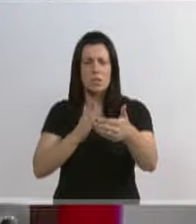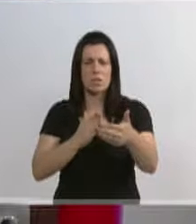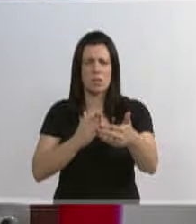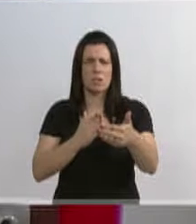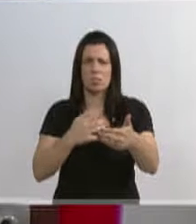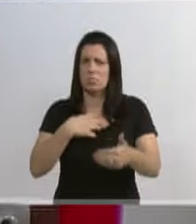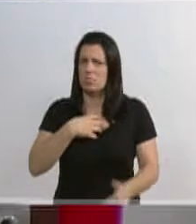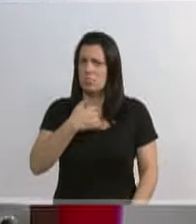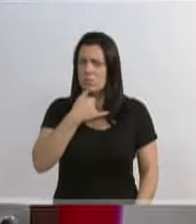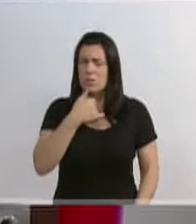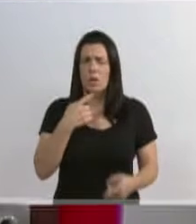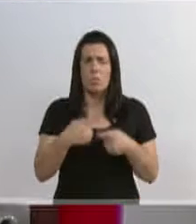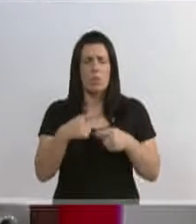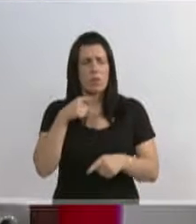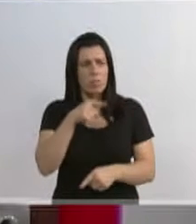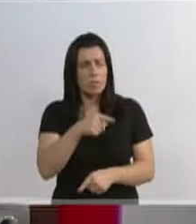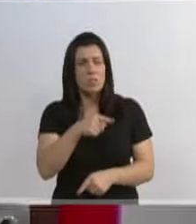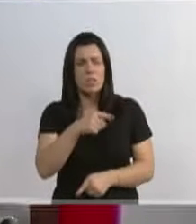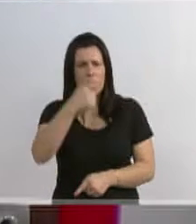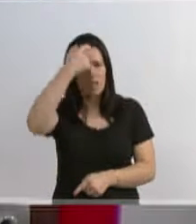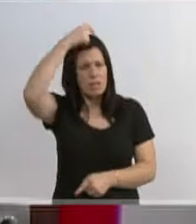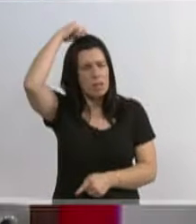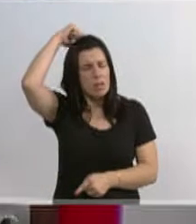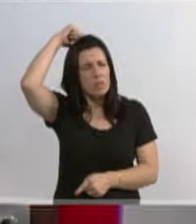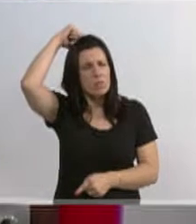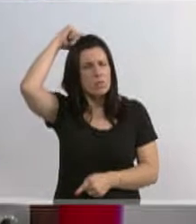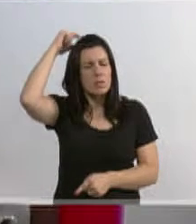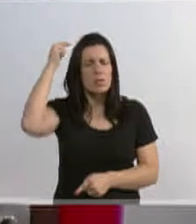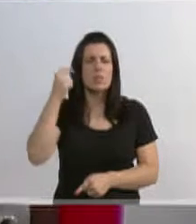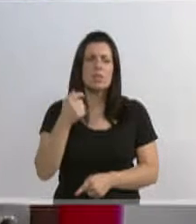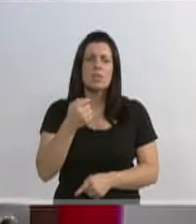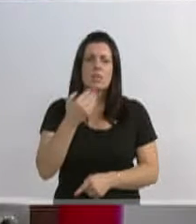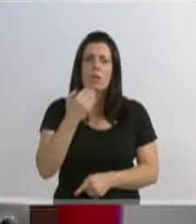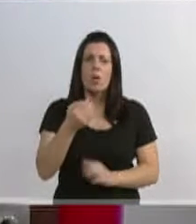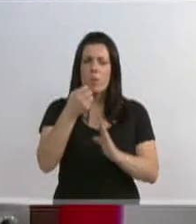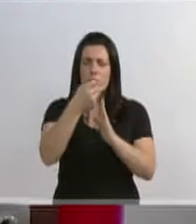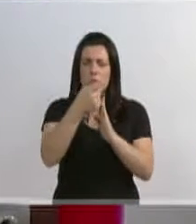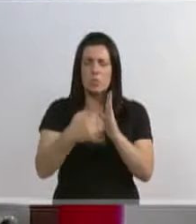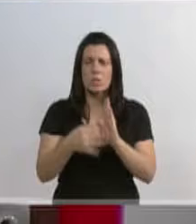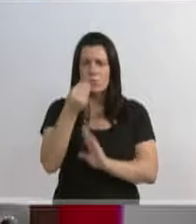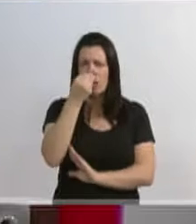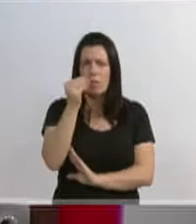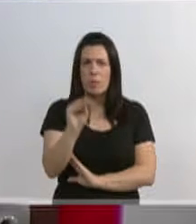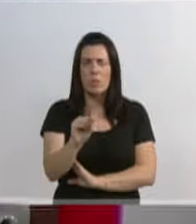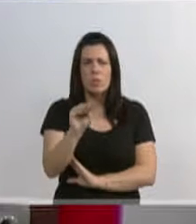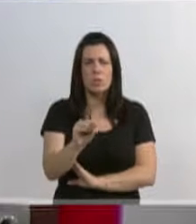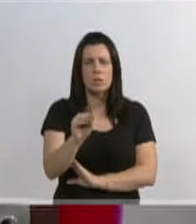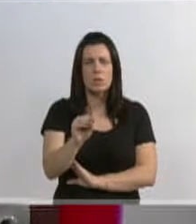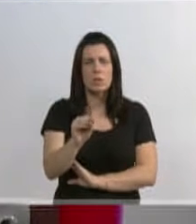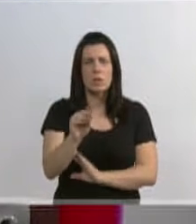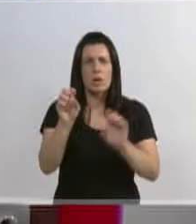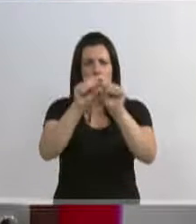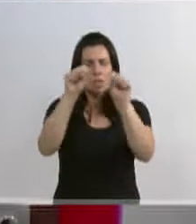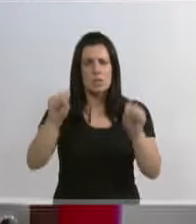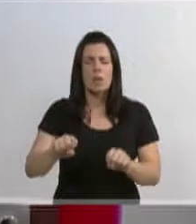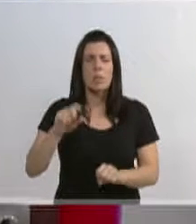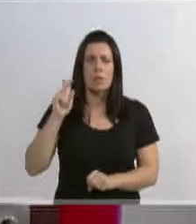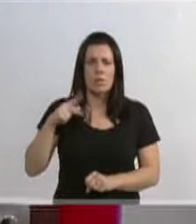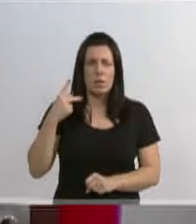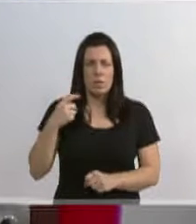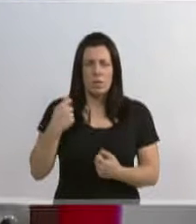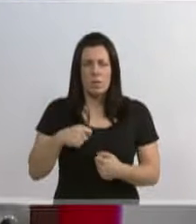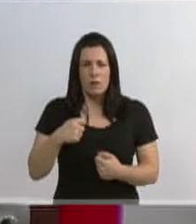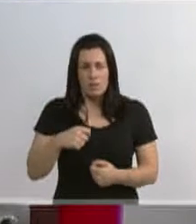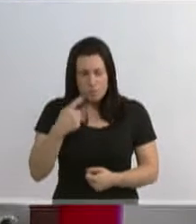Vossa Excelência, vereador Adriano, não sugere uma moção de repúdio ao sistema político que deve ser